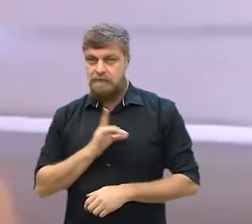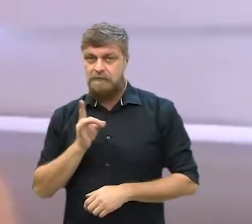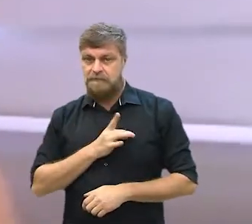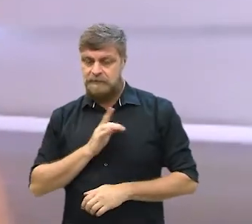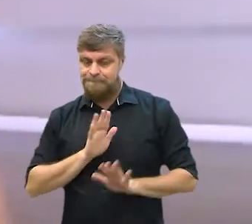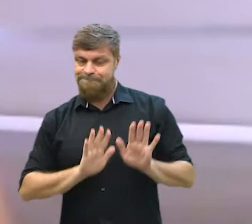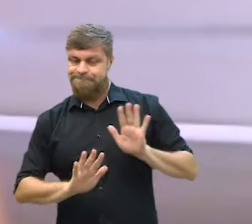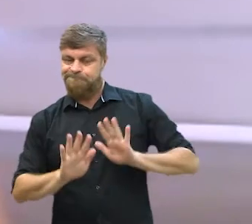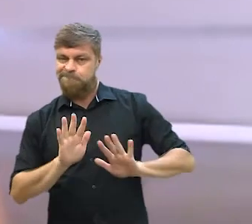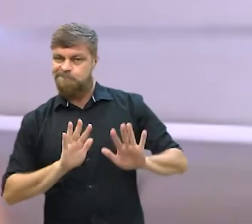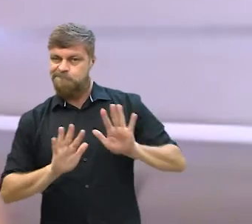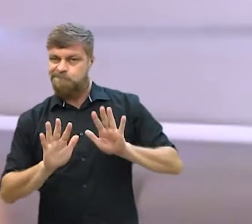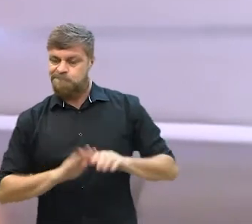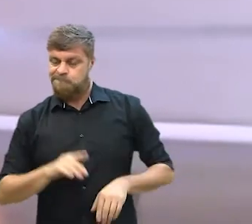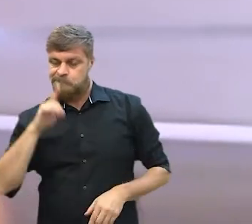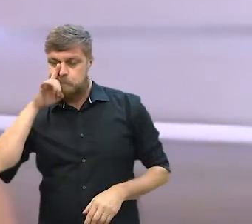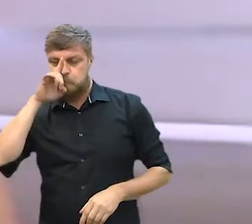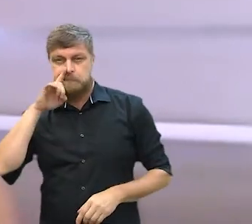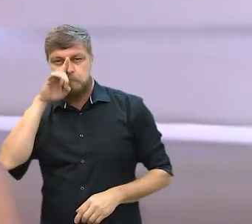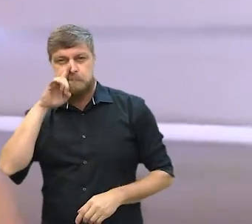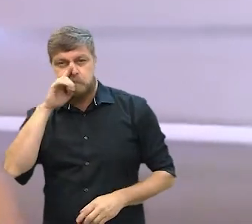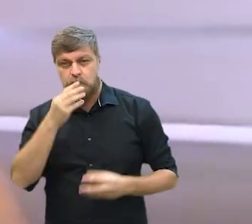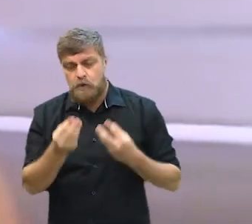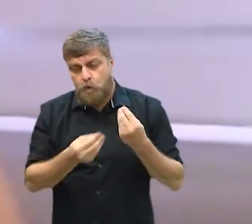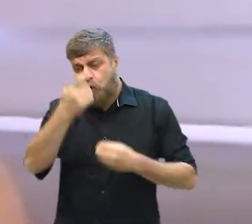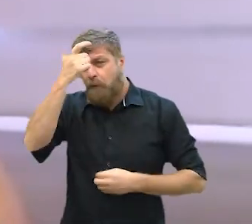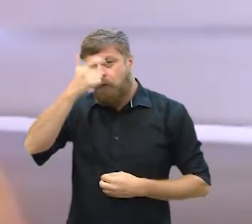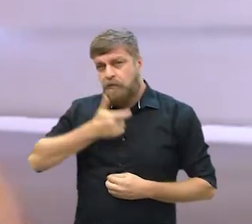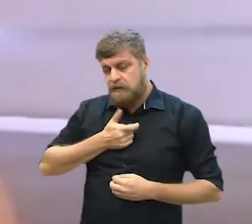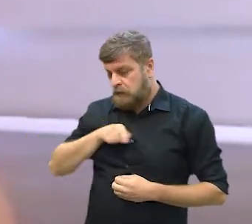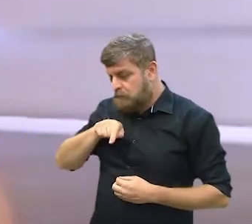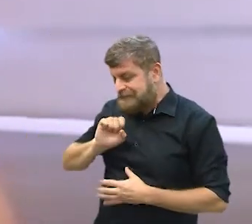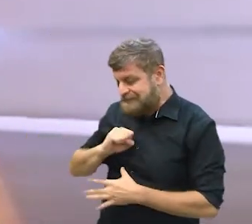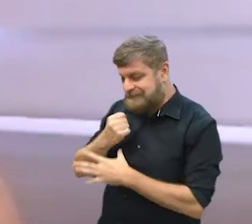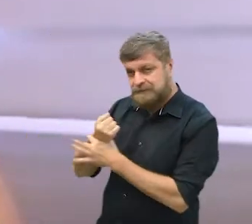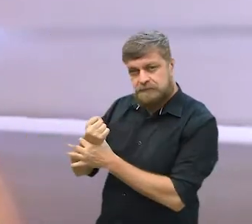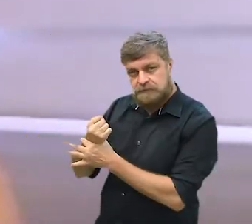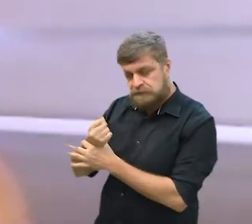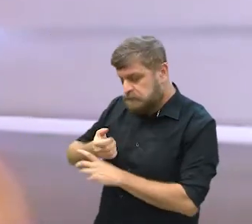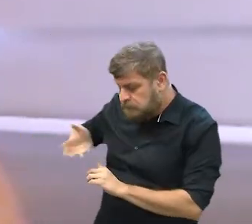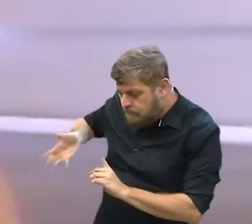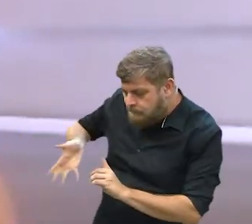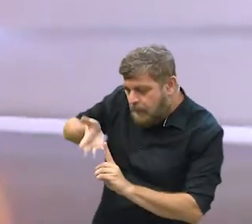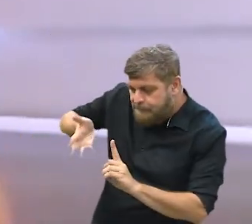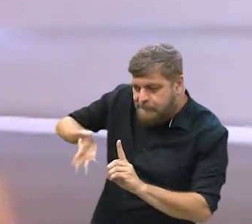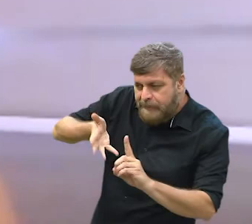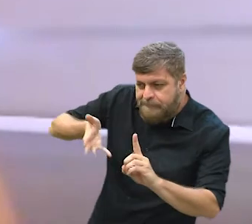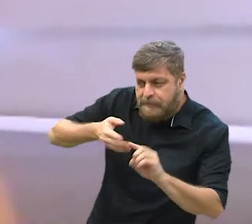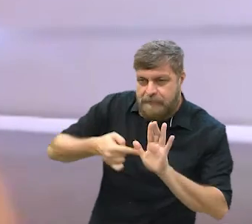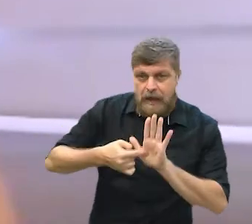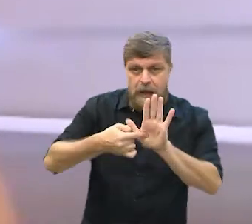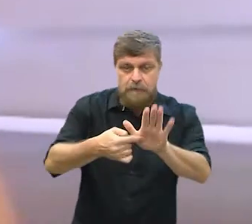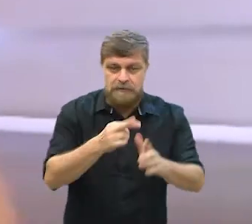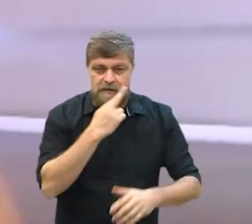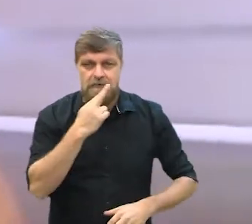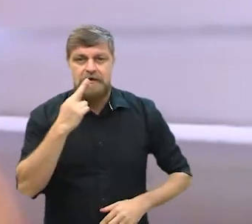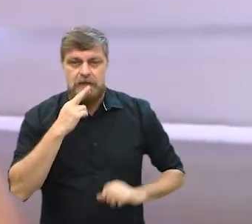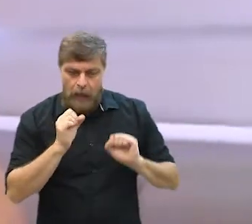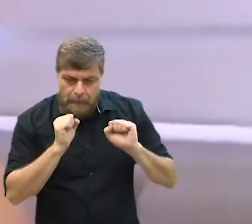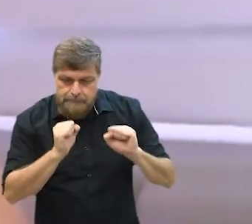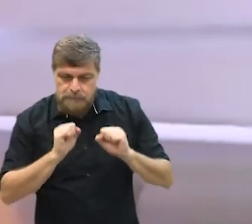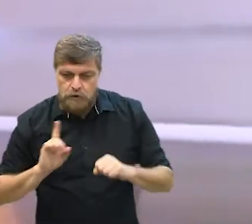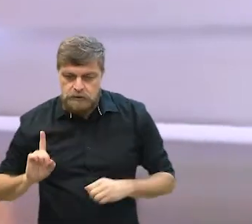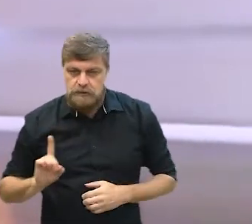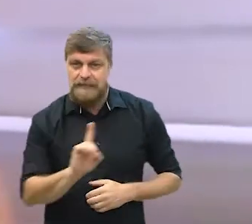com muito medo de sair de casa. Então, como é que eu consigo dar a segurança para esses clientes e mostrar para